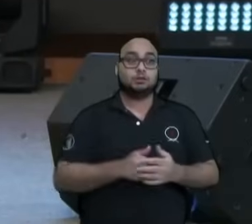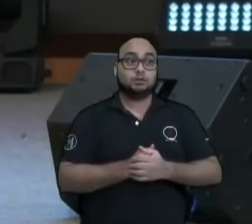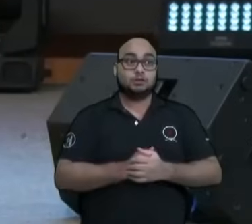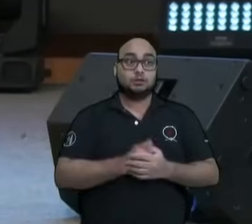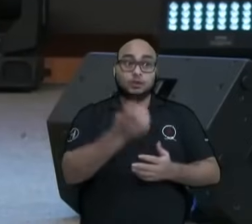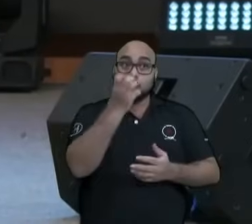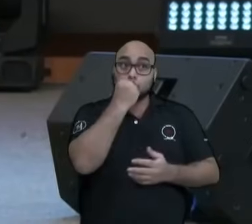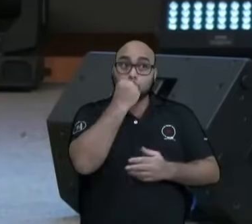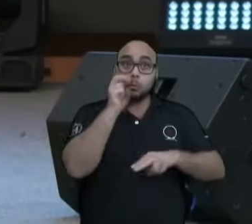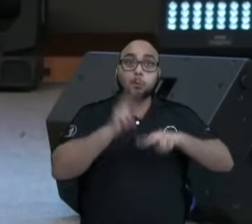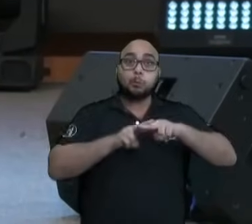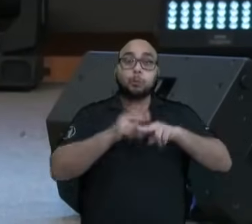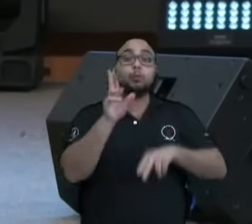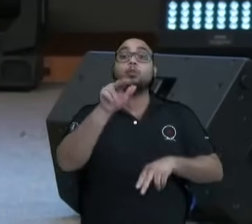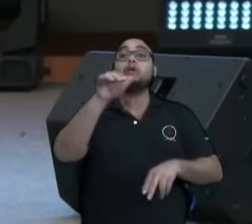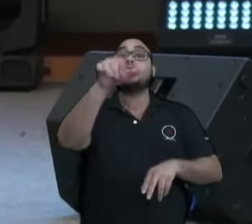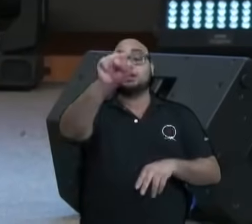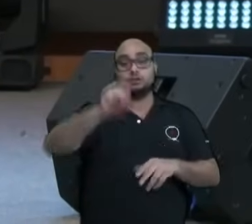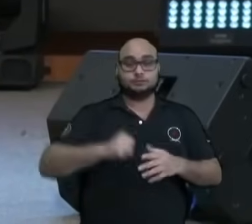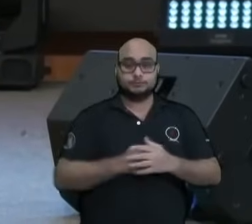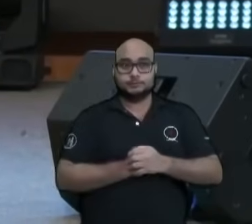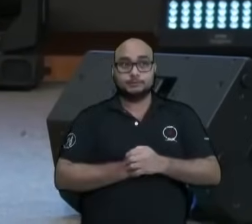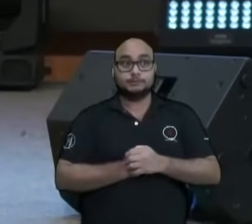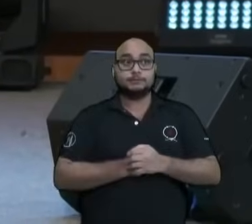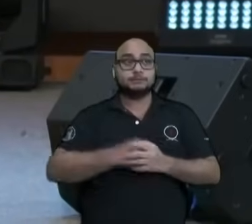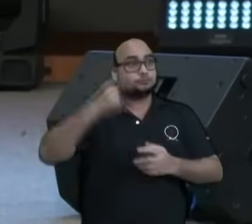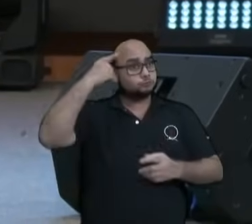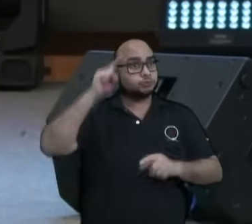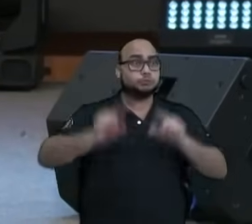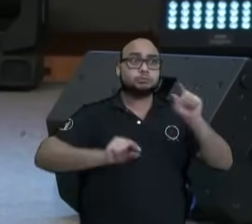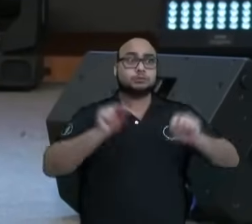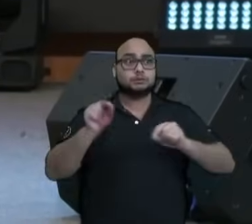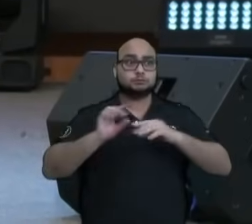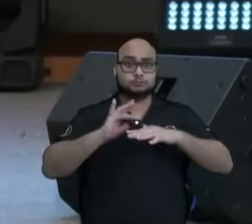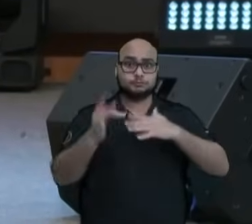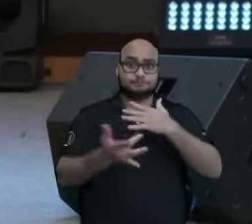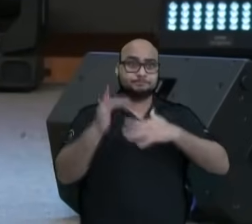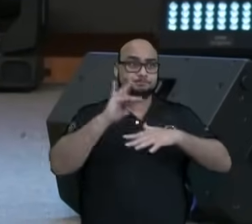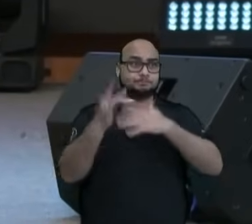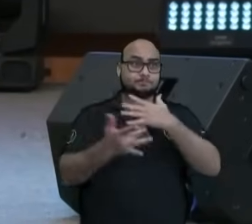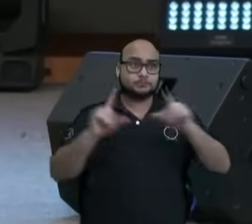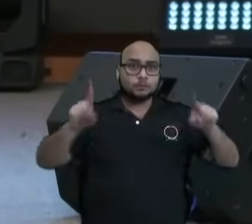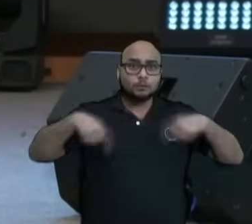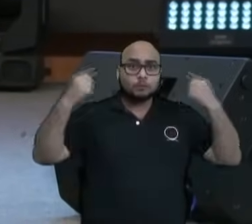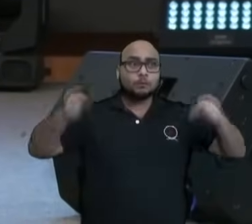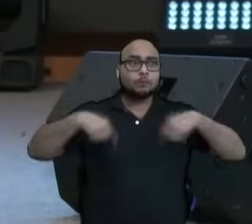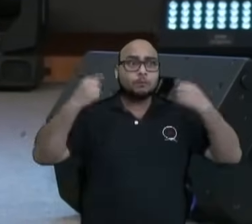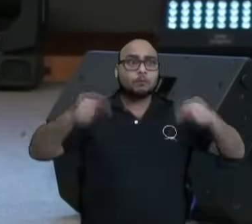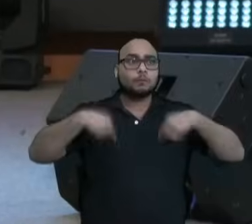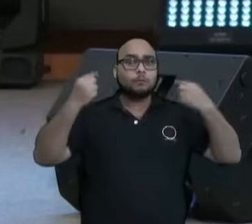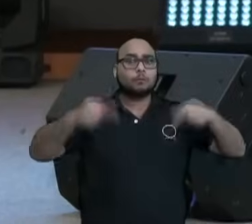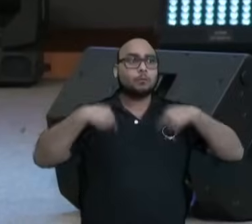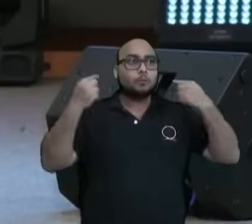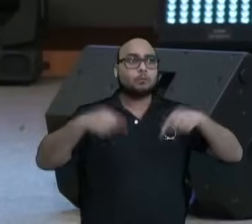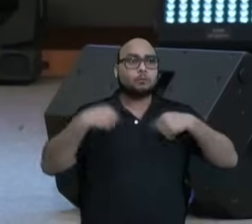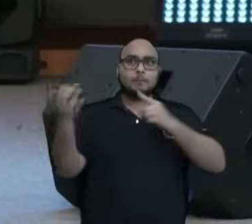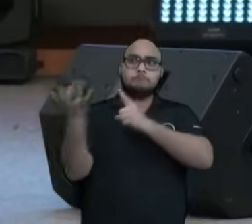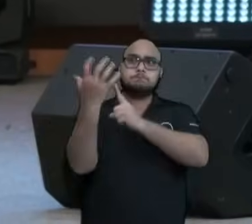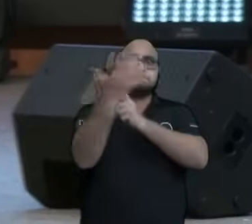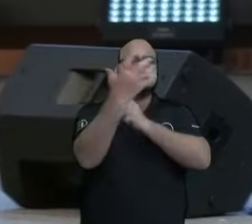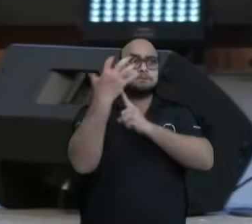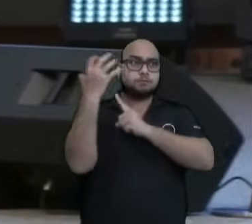eu não quero saber o tamanho da rede social eu não quero saber a grandeza da influência eu sou Ministro do